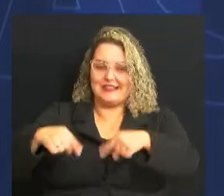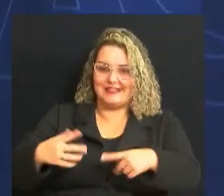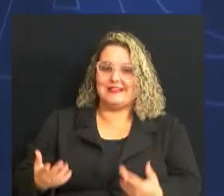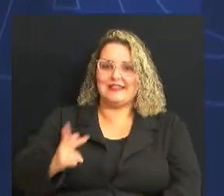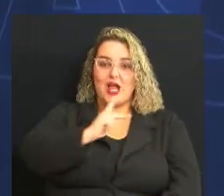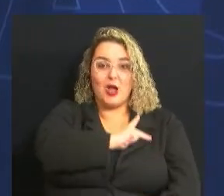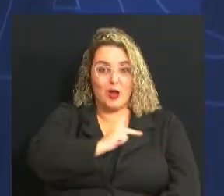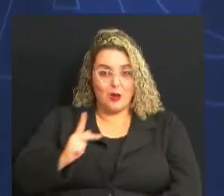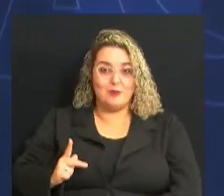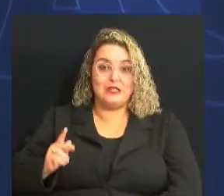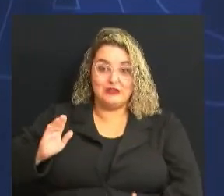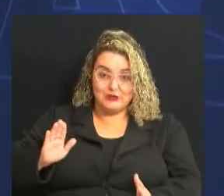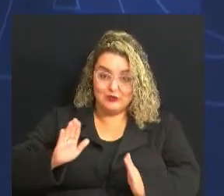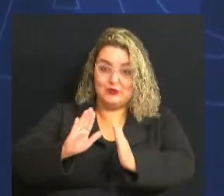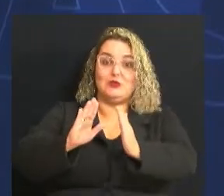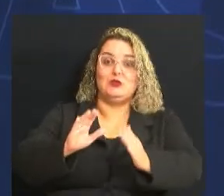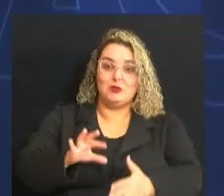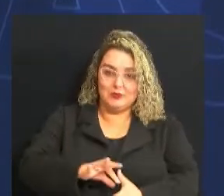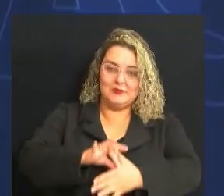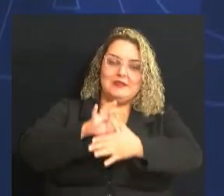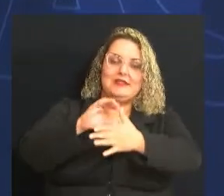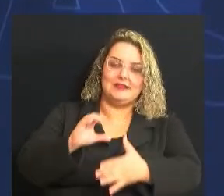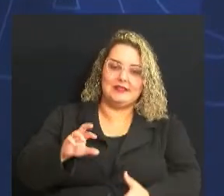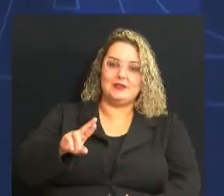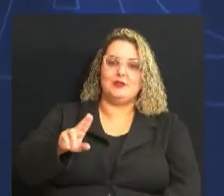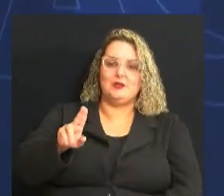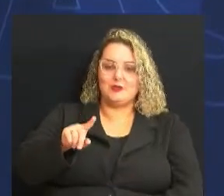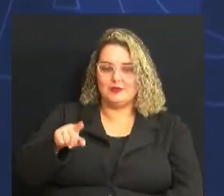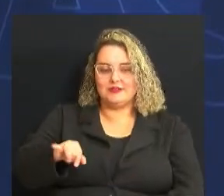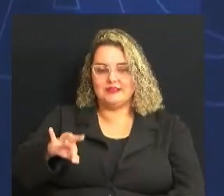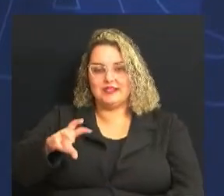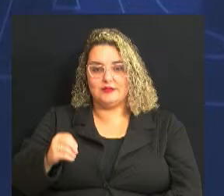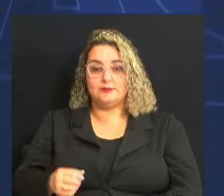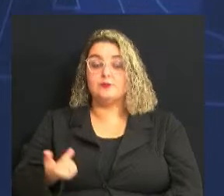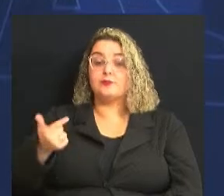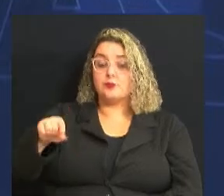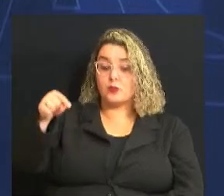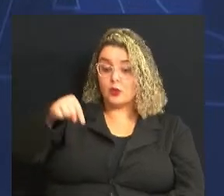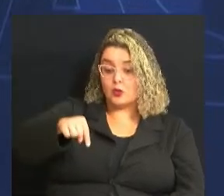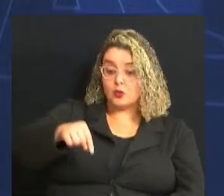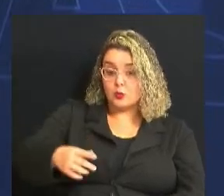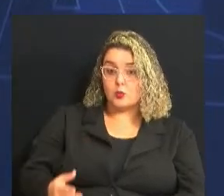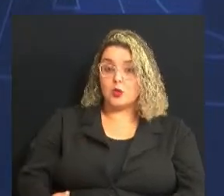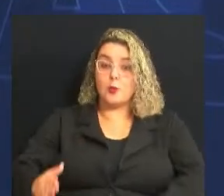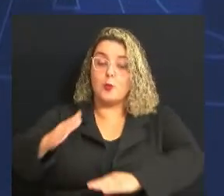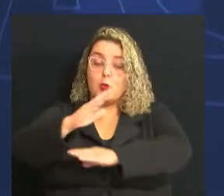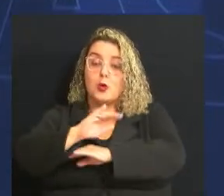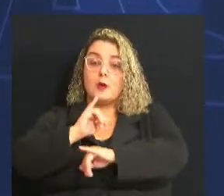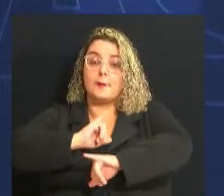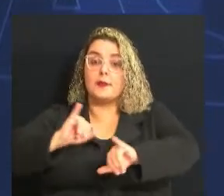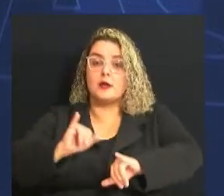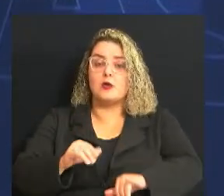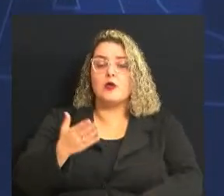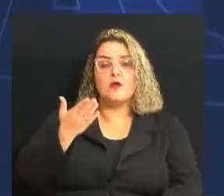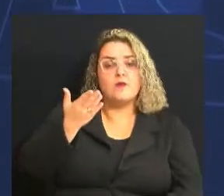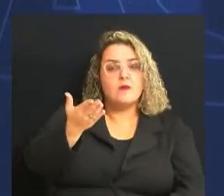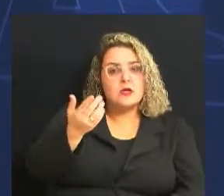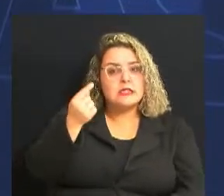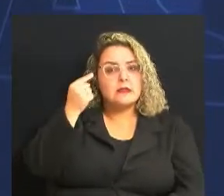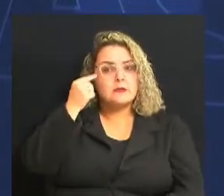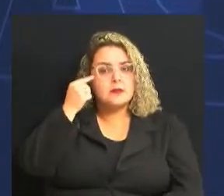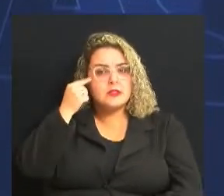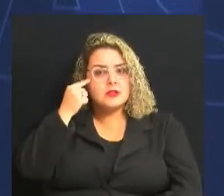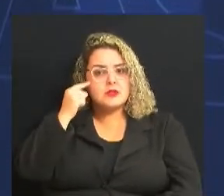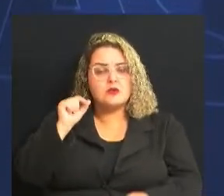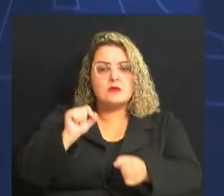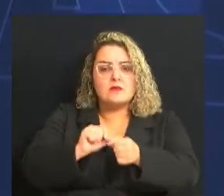Preta enfrentando o líder Cruzeiro. Bom, a gente segue aqui com o nosso Câmara Notícia. Você que pensou em fazer o álbum da